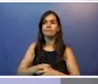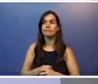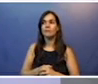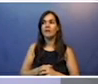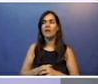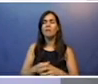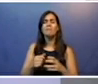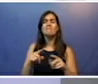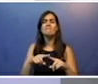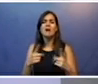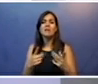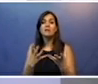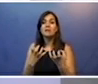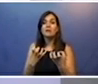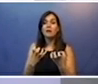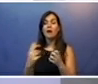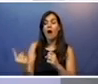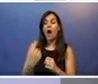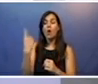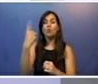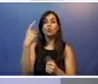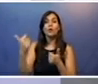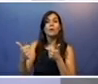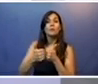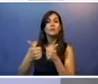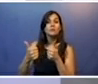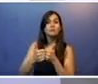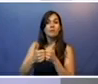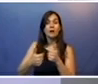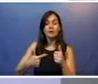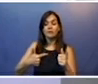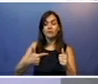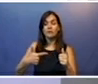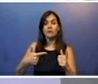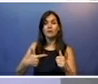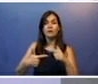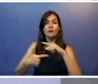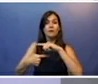Ele quer a altura aproximada da torre,